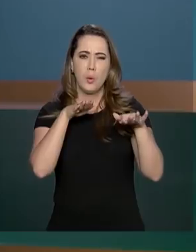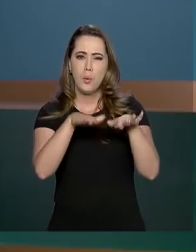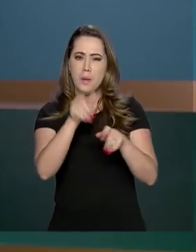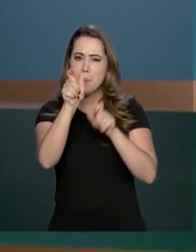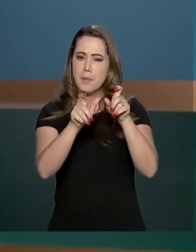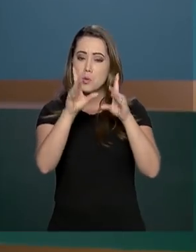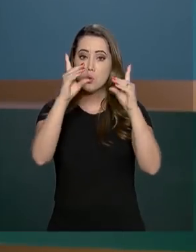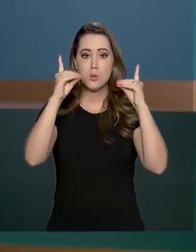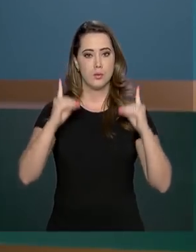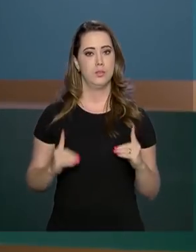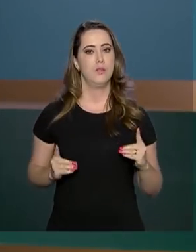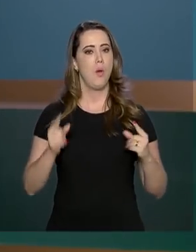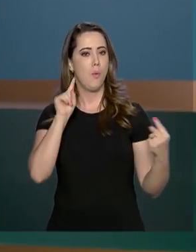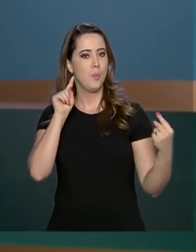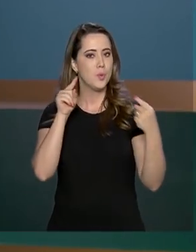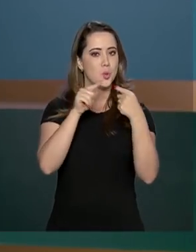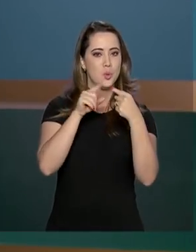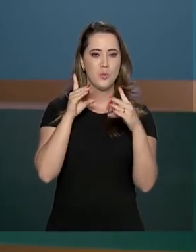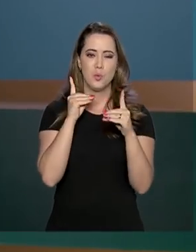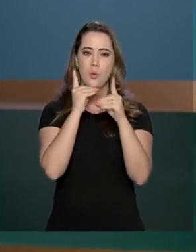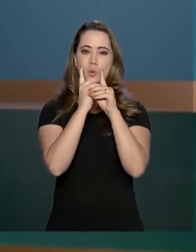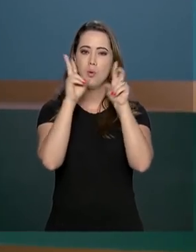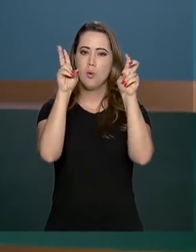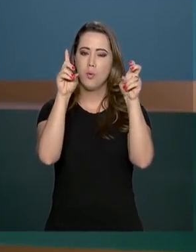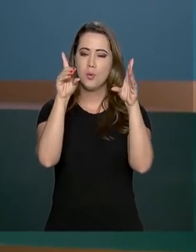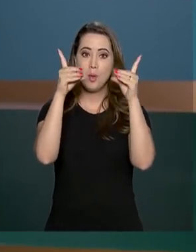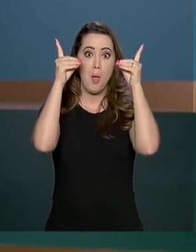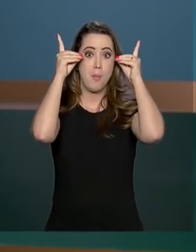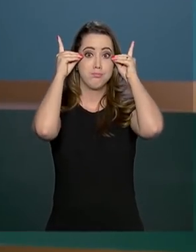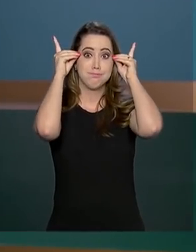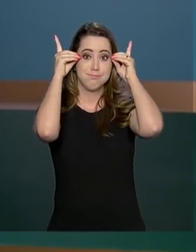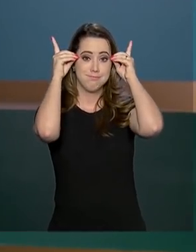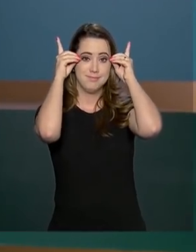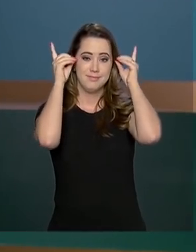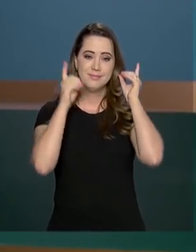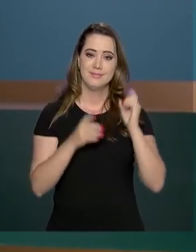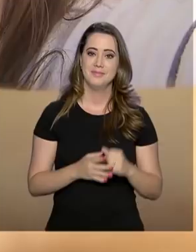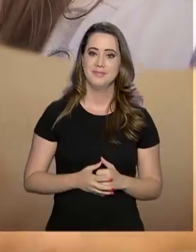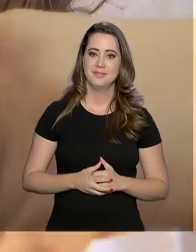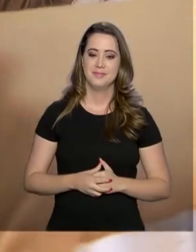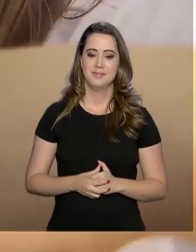deficiência? Esse é o objetivo de um encontro que teve como tema a Síndrome de Down.